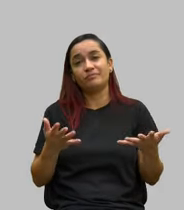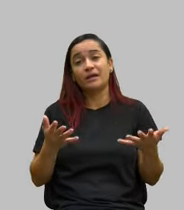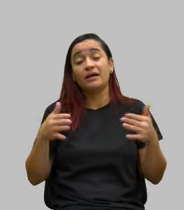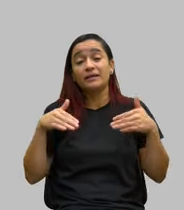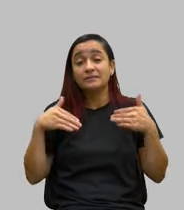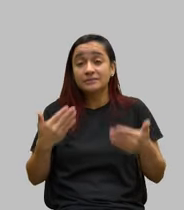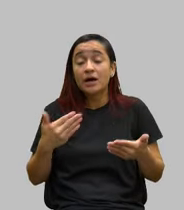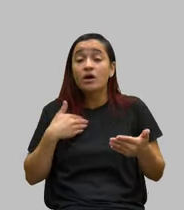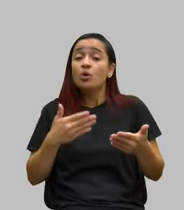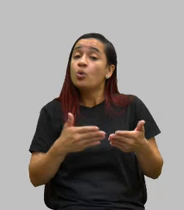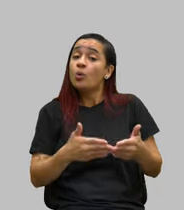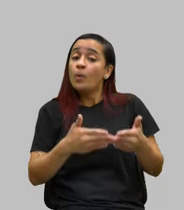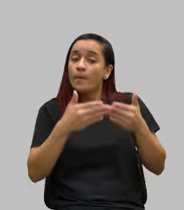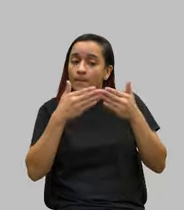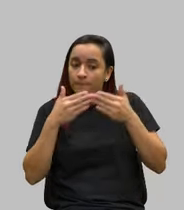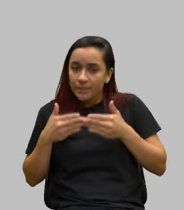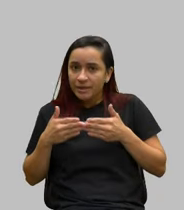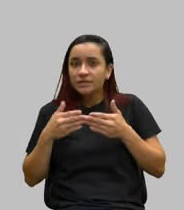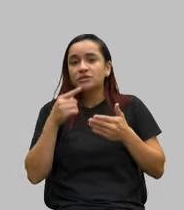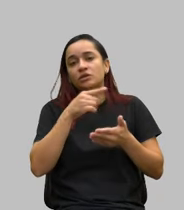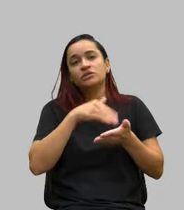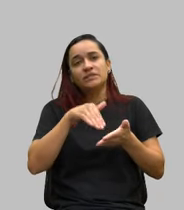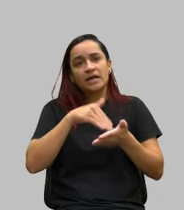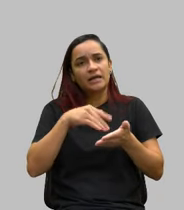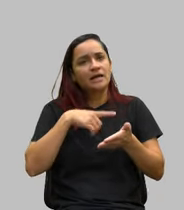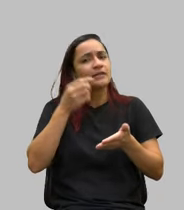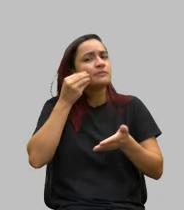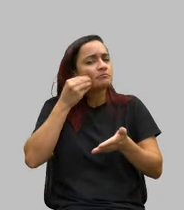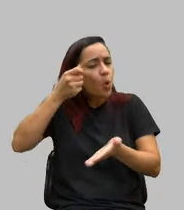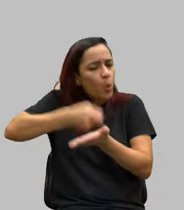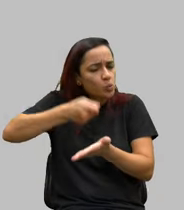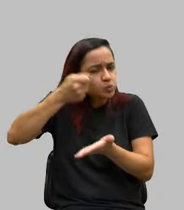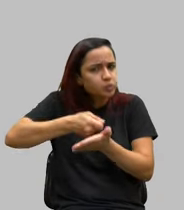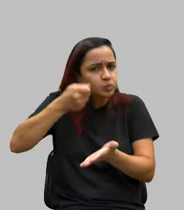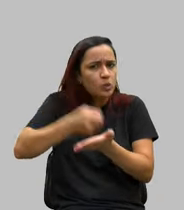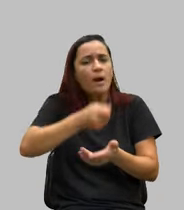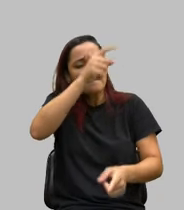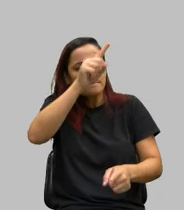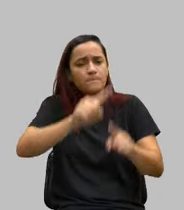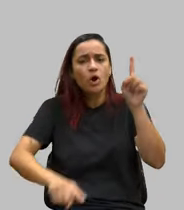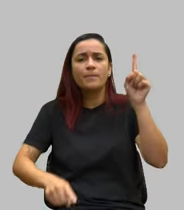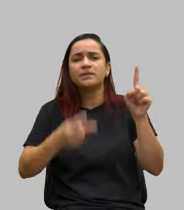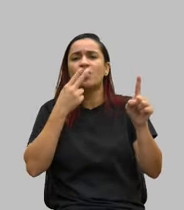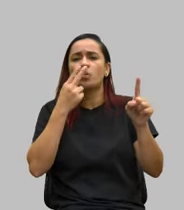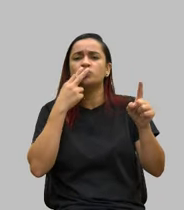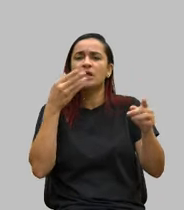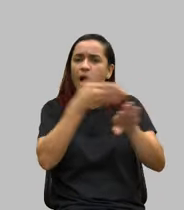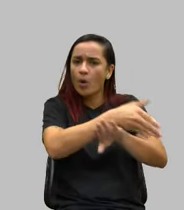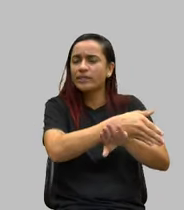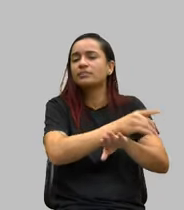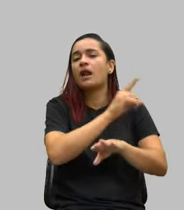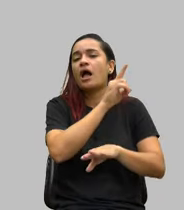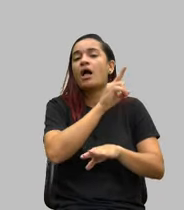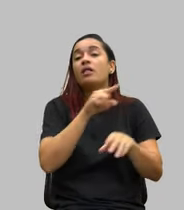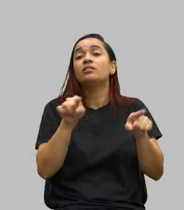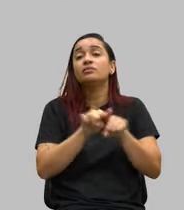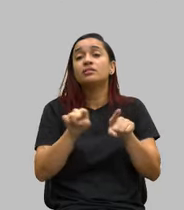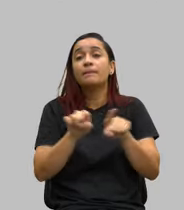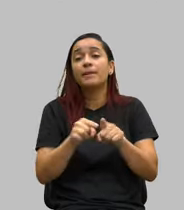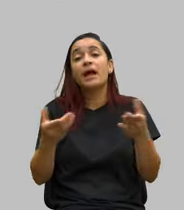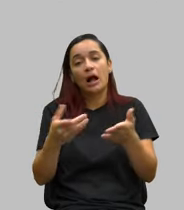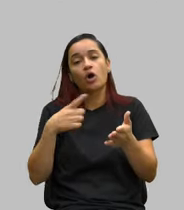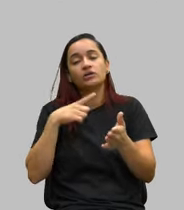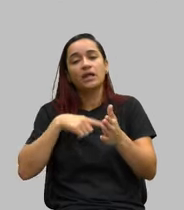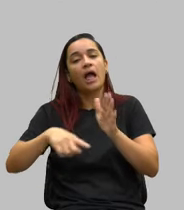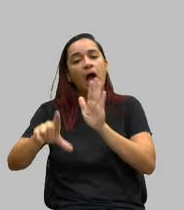pedido que eu tô fazendo pro secretário ter uma atuação mais firme com a proibição de entrada de cigarro eh tá vindo aí a lei para